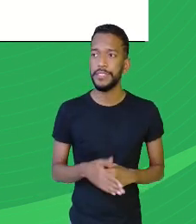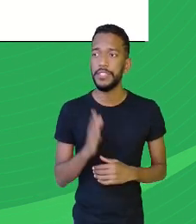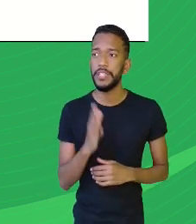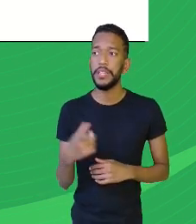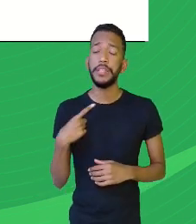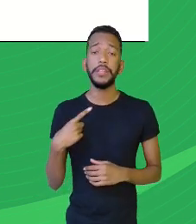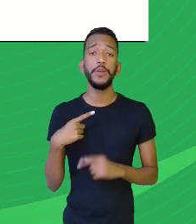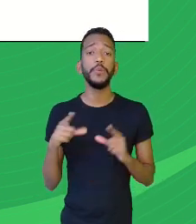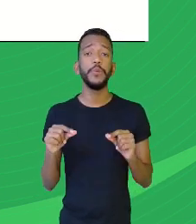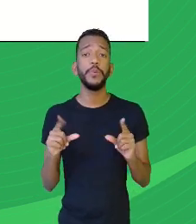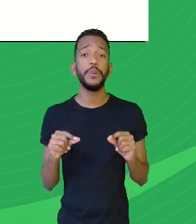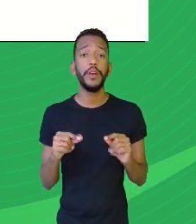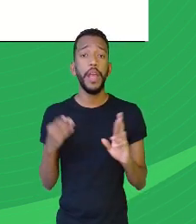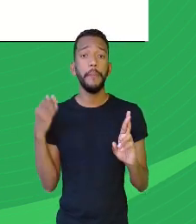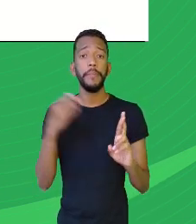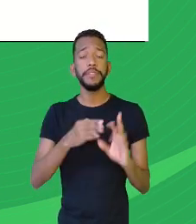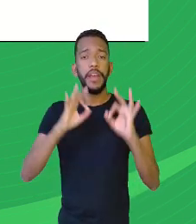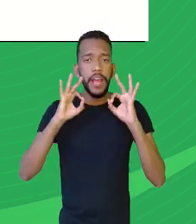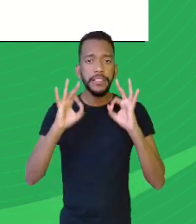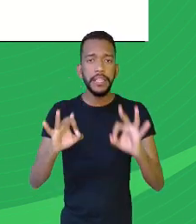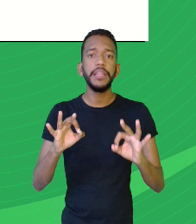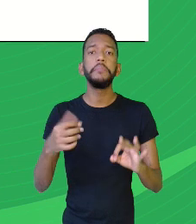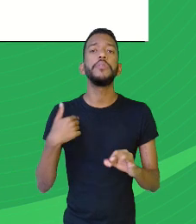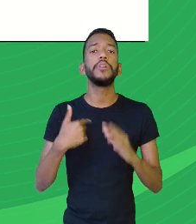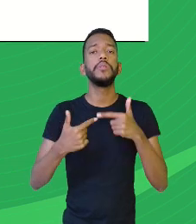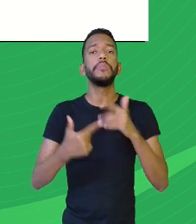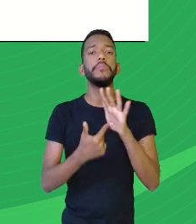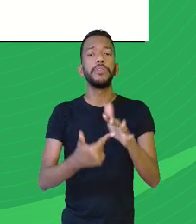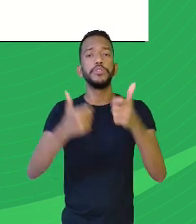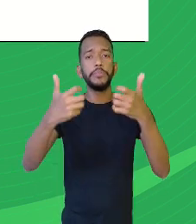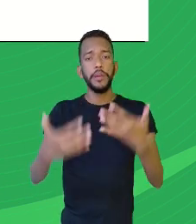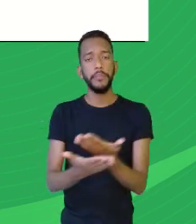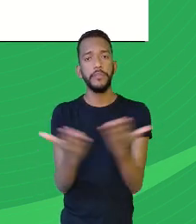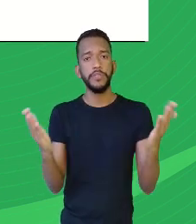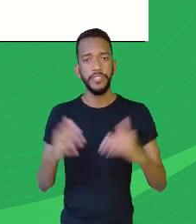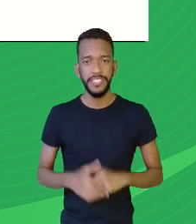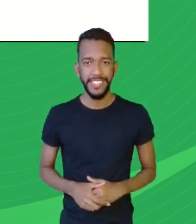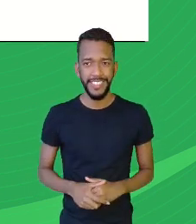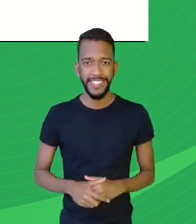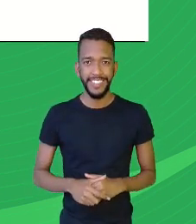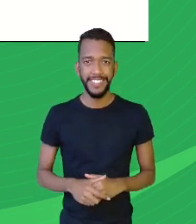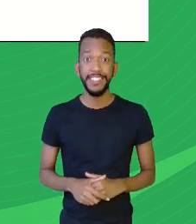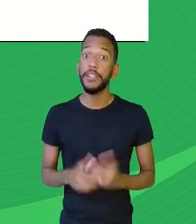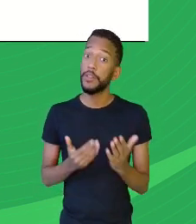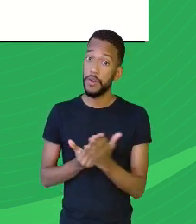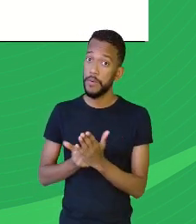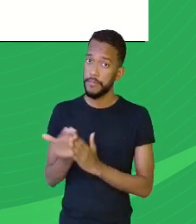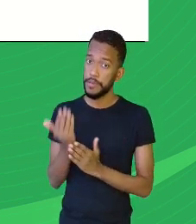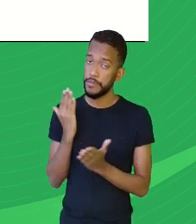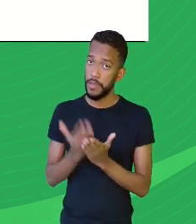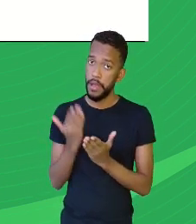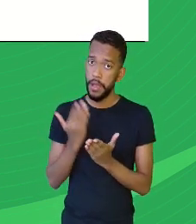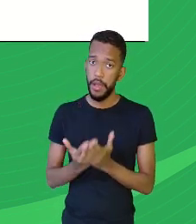está representando exatamente o que eu acabei de dizer para você. No começo da